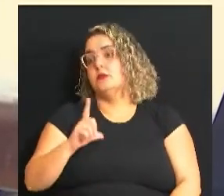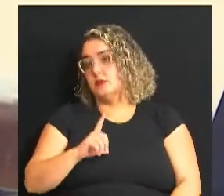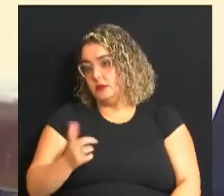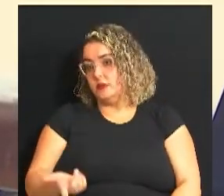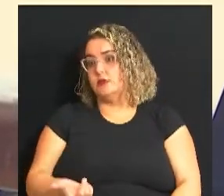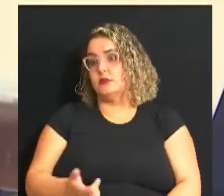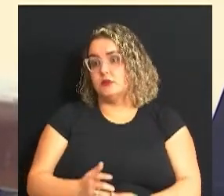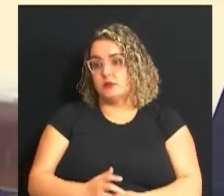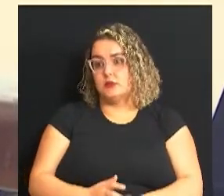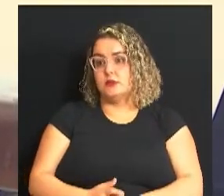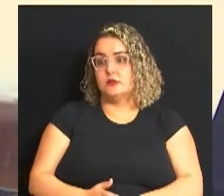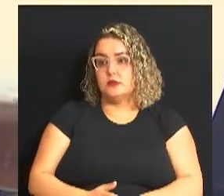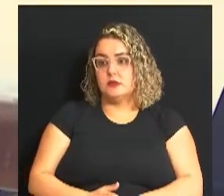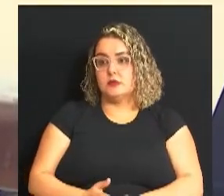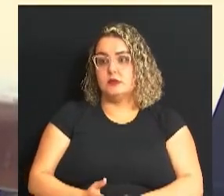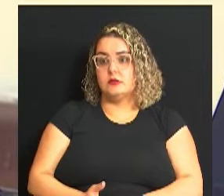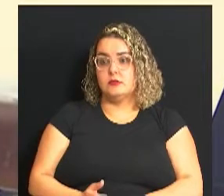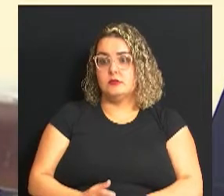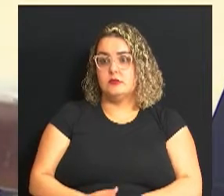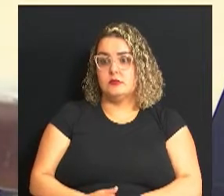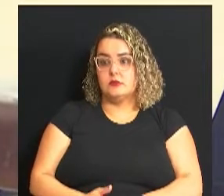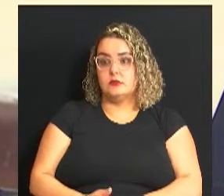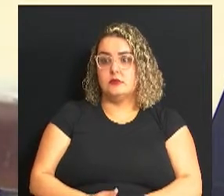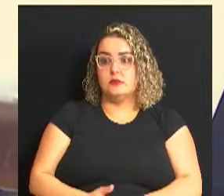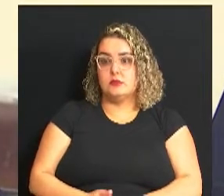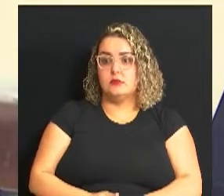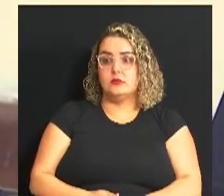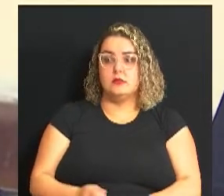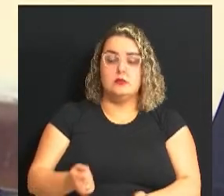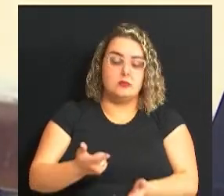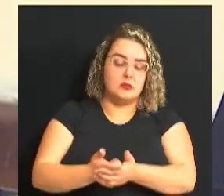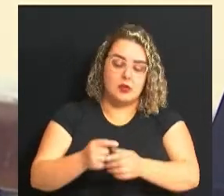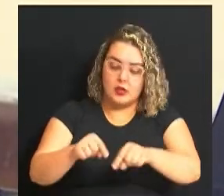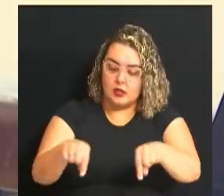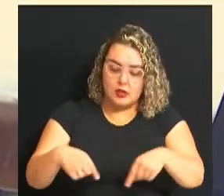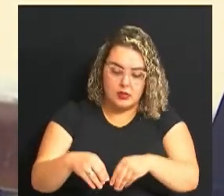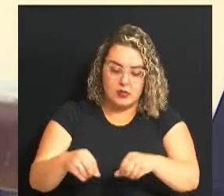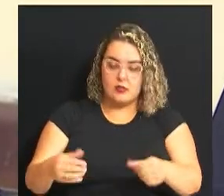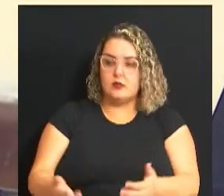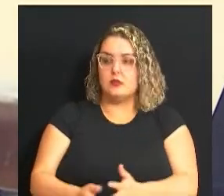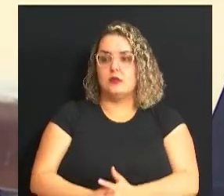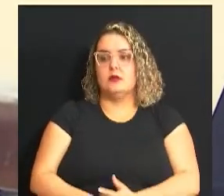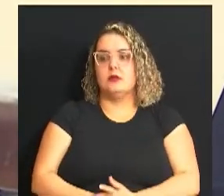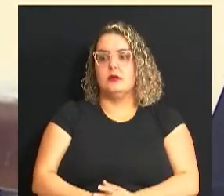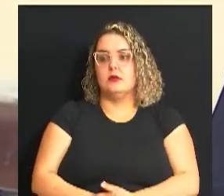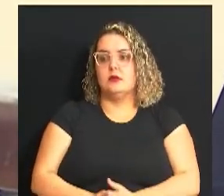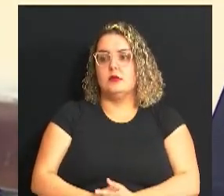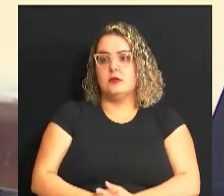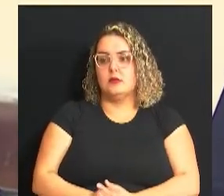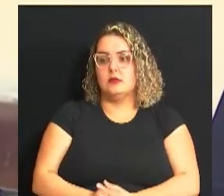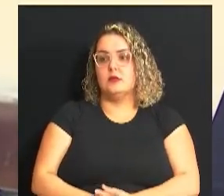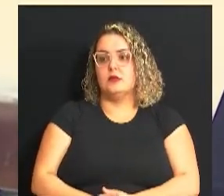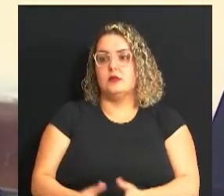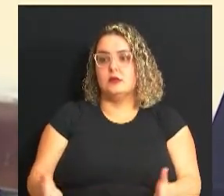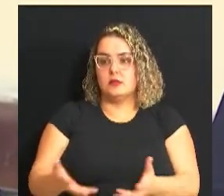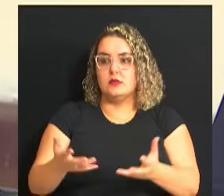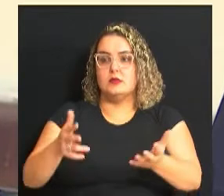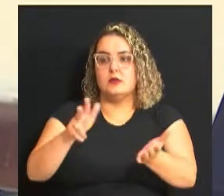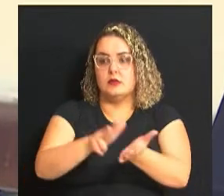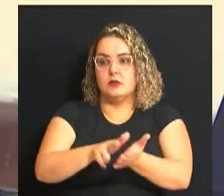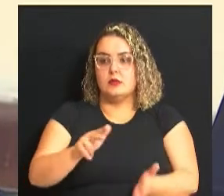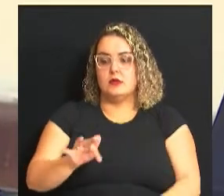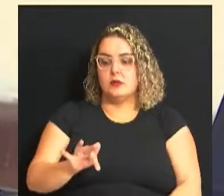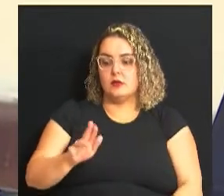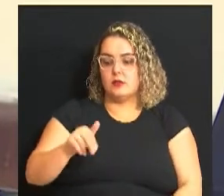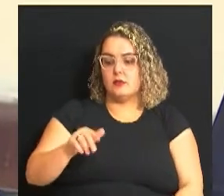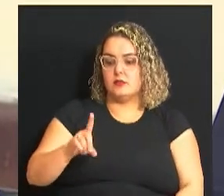de arcar com esse terreno, enfim, de também contribuir com essa regularização fundiária, que, como a doutora Ali